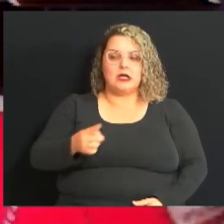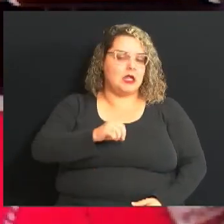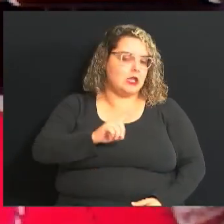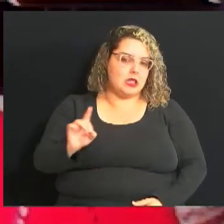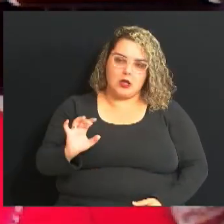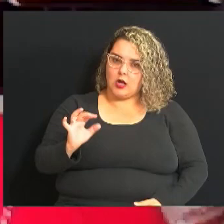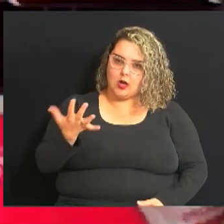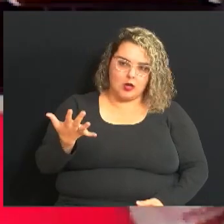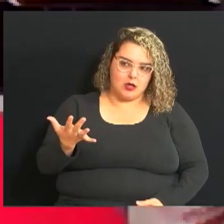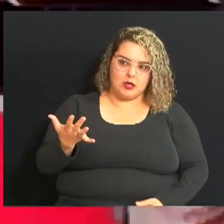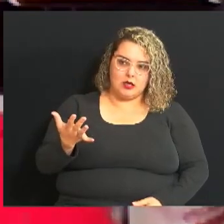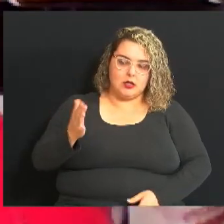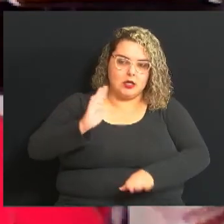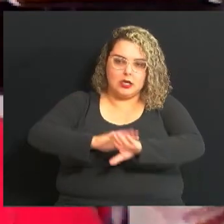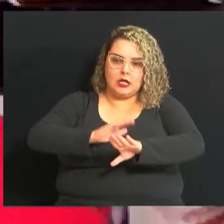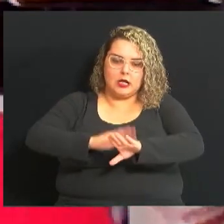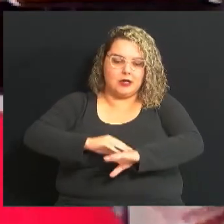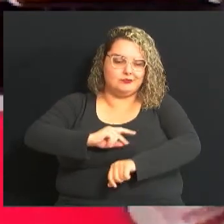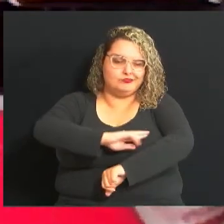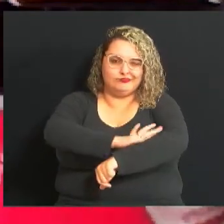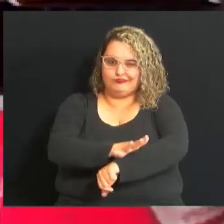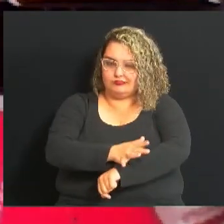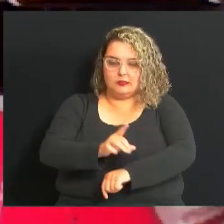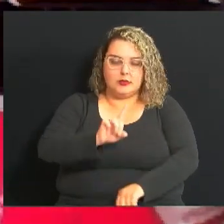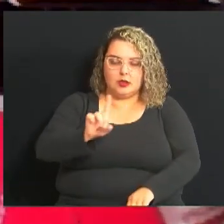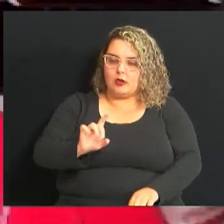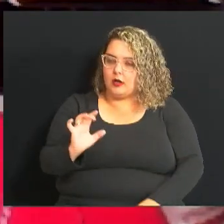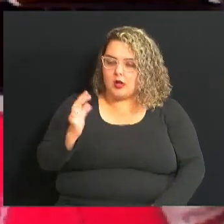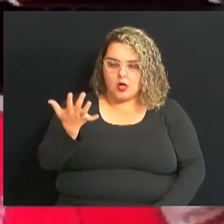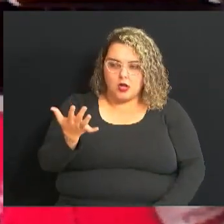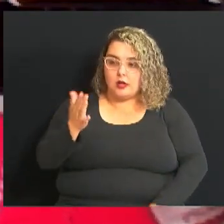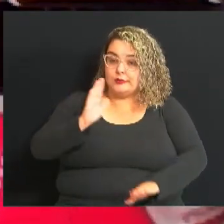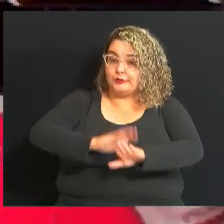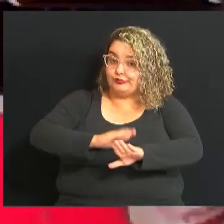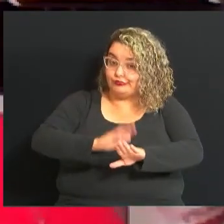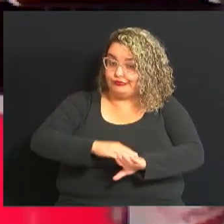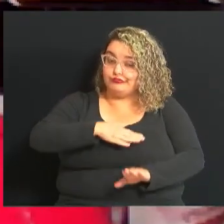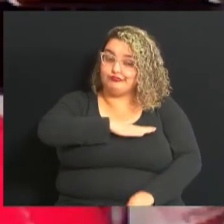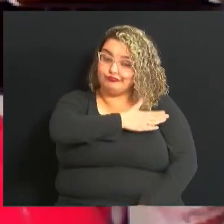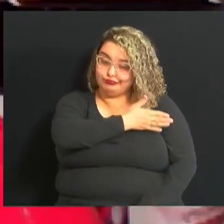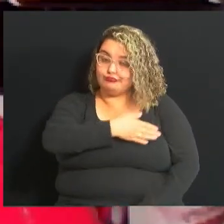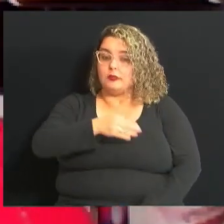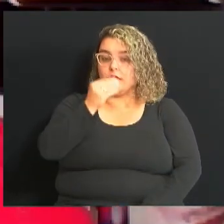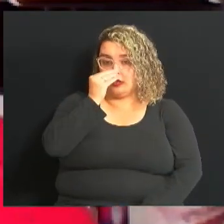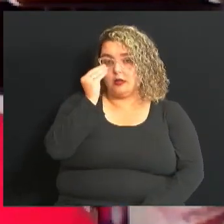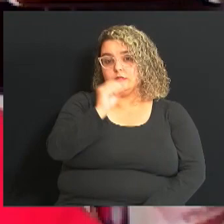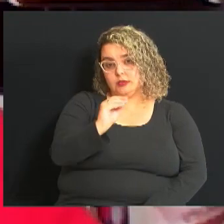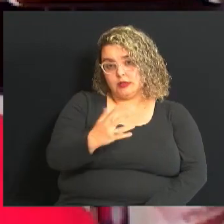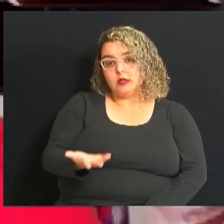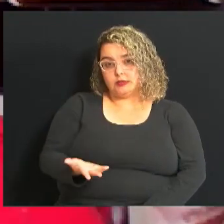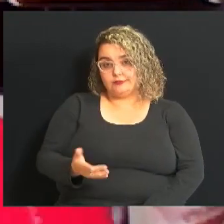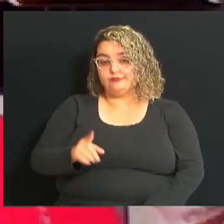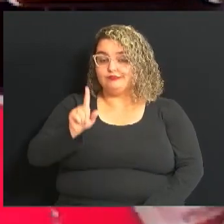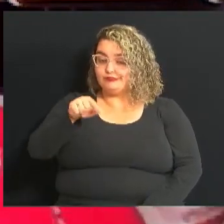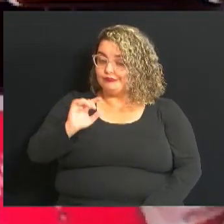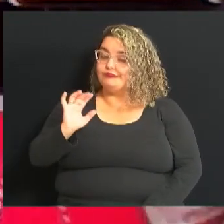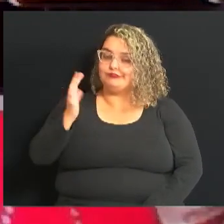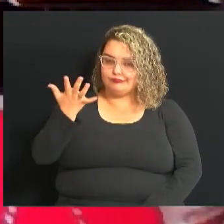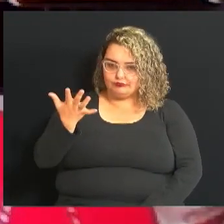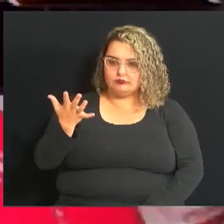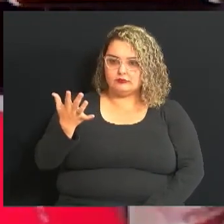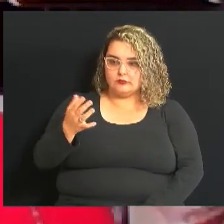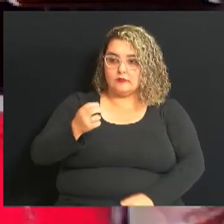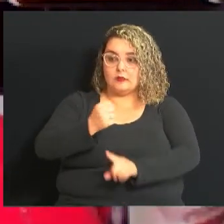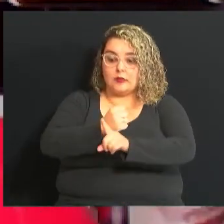cometerem atos racistas, não cometerem atos preconceituosos. Então, isso está acontecendo na